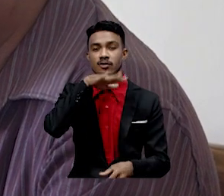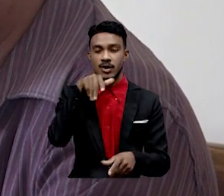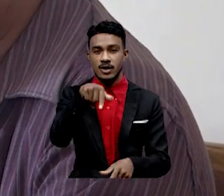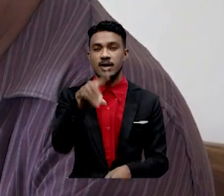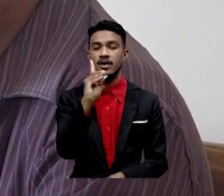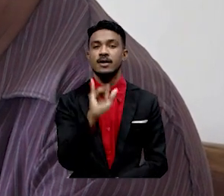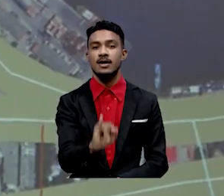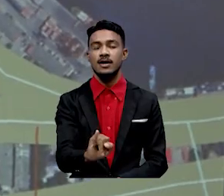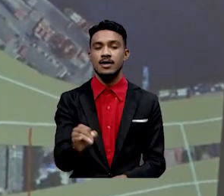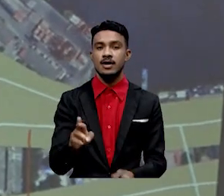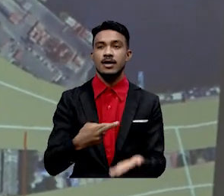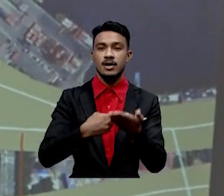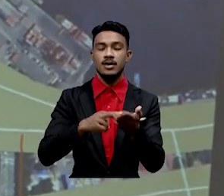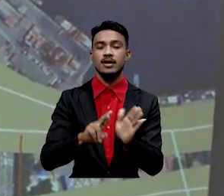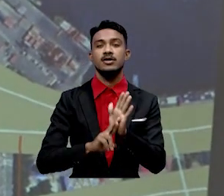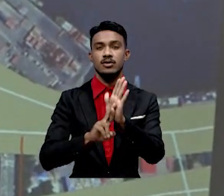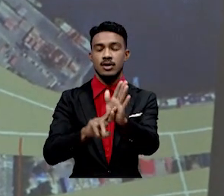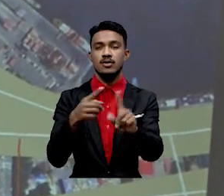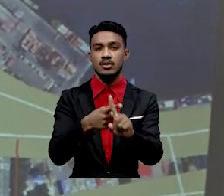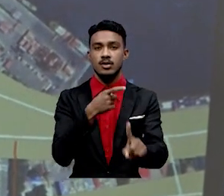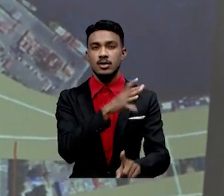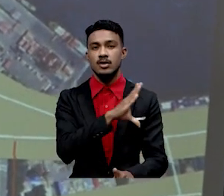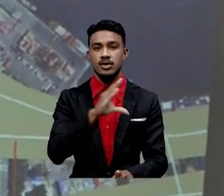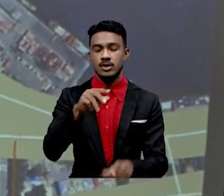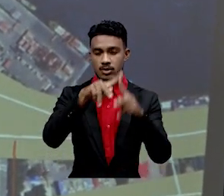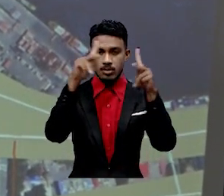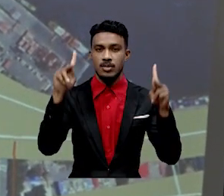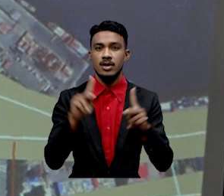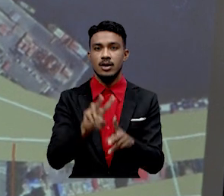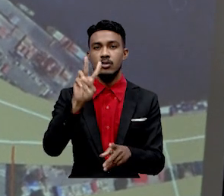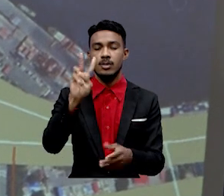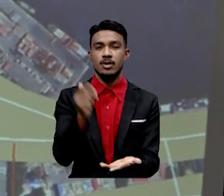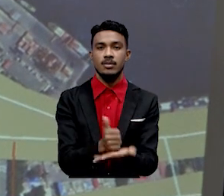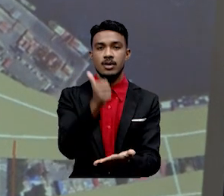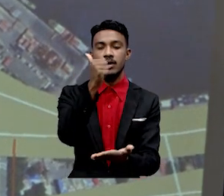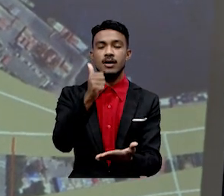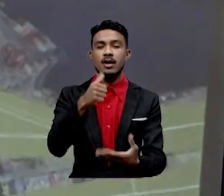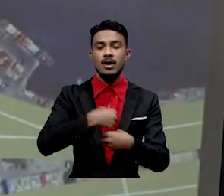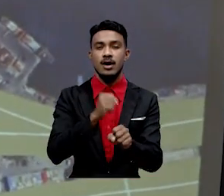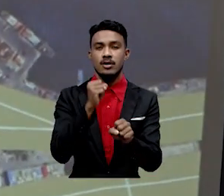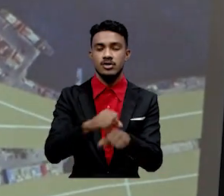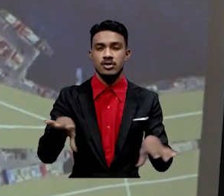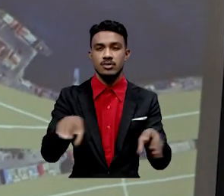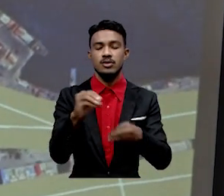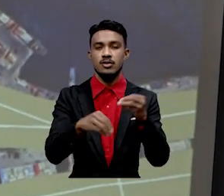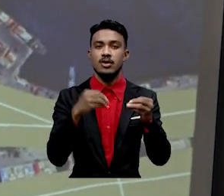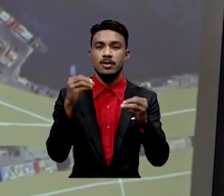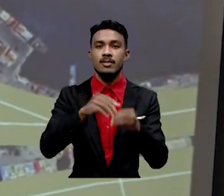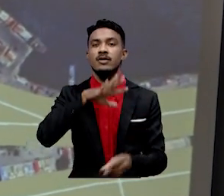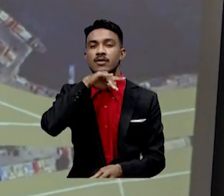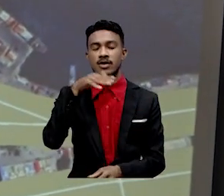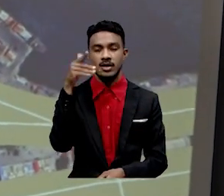dele. Resultado Lihusi tenderização né? Companhia Rua Makmanan atuhalo gestão ba lixo e a cidade dele, mas bela